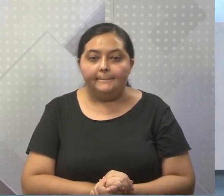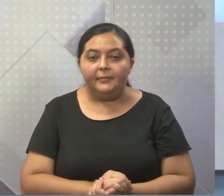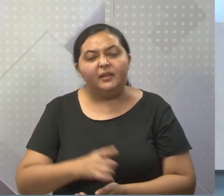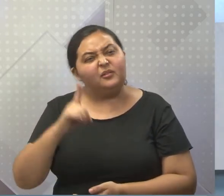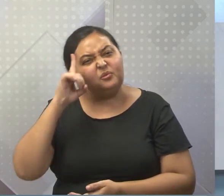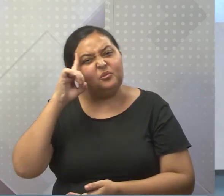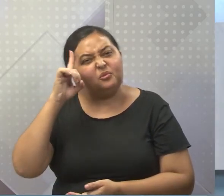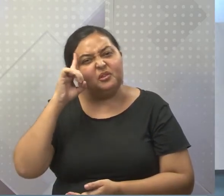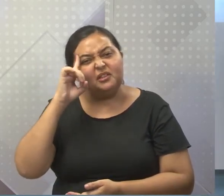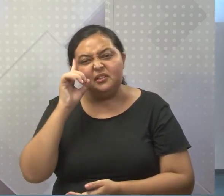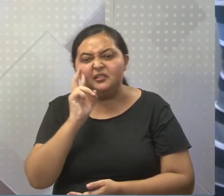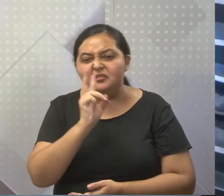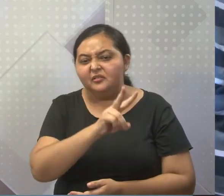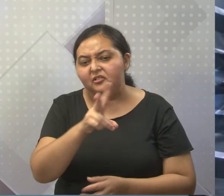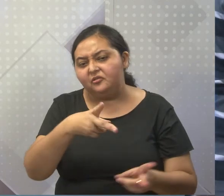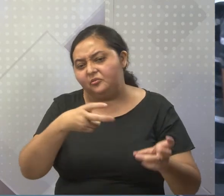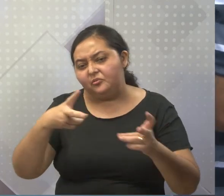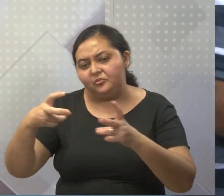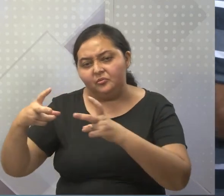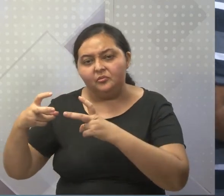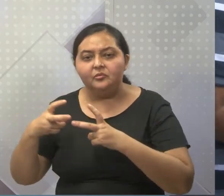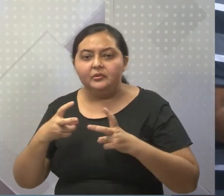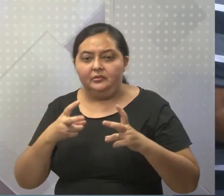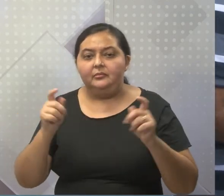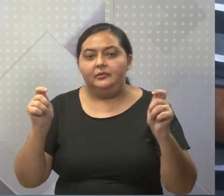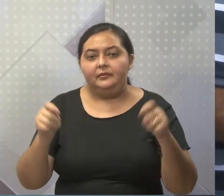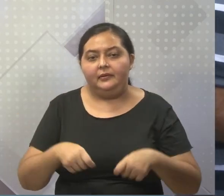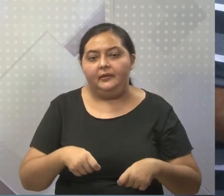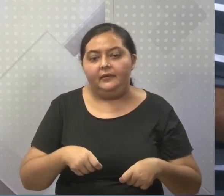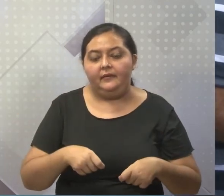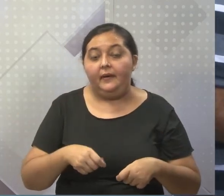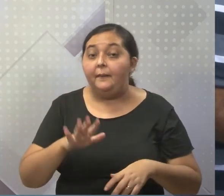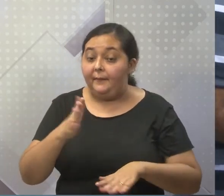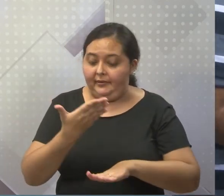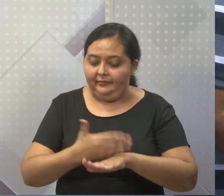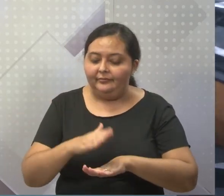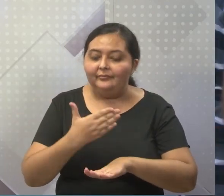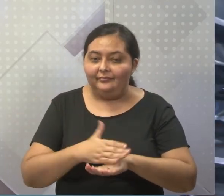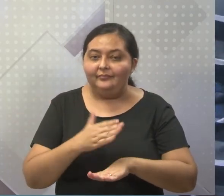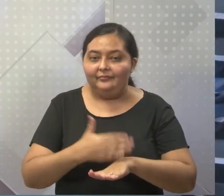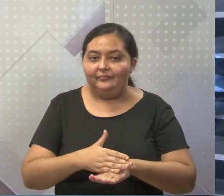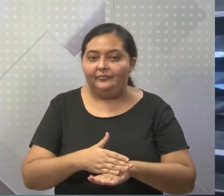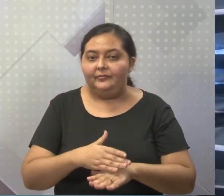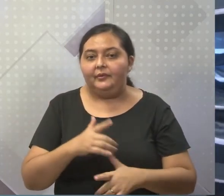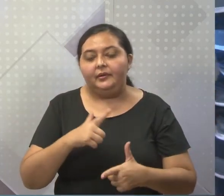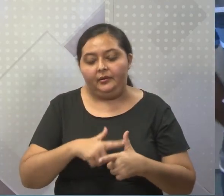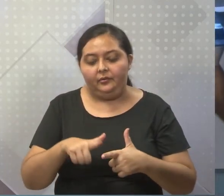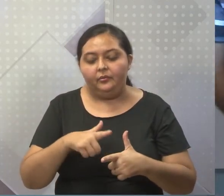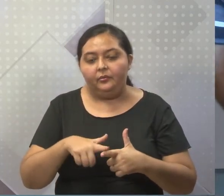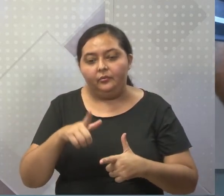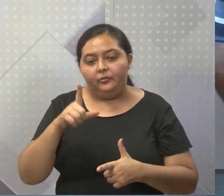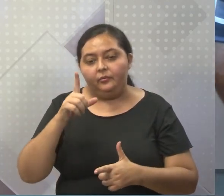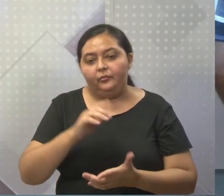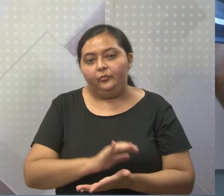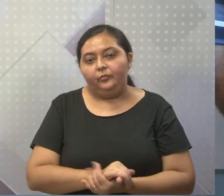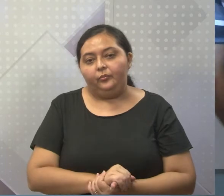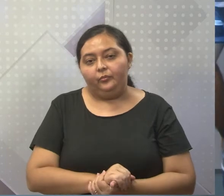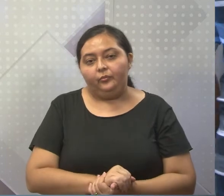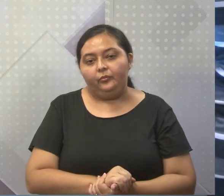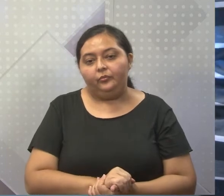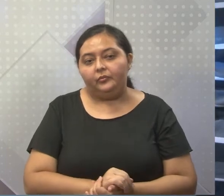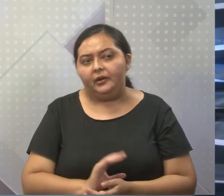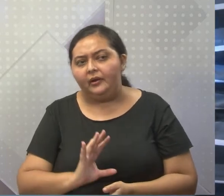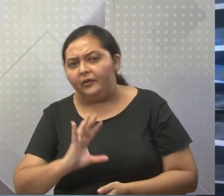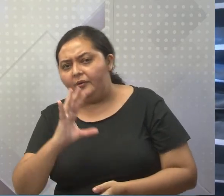nosso dia a dia, a gente conseguir ver, mas a gente precisa ver também na prática, é uma situação problema, tá? Isso acontece no nosso